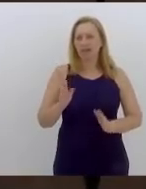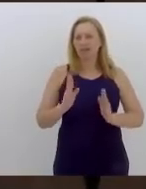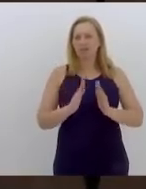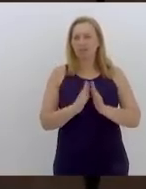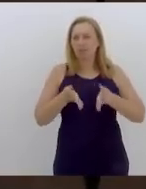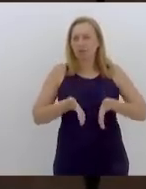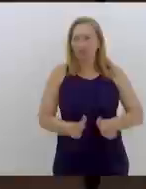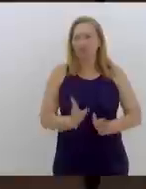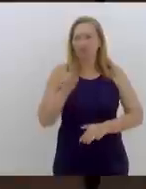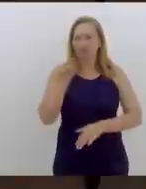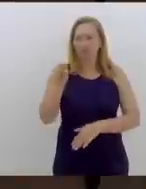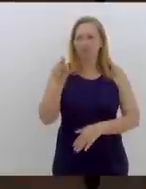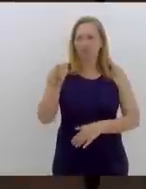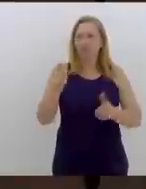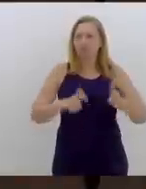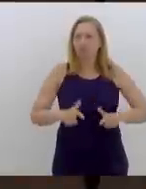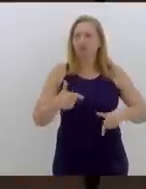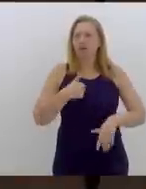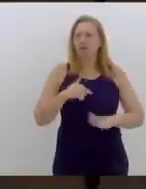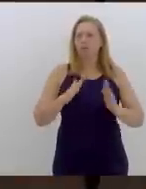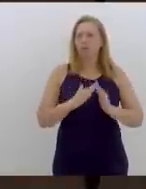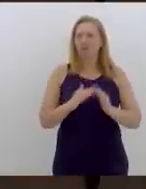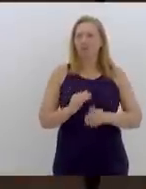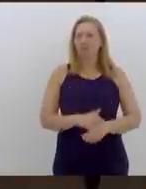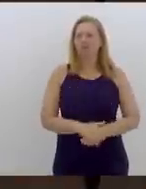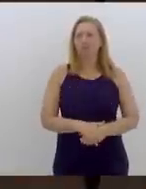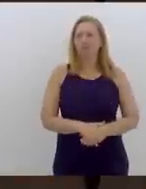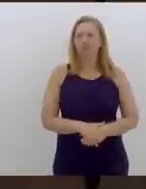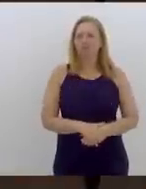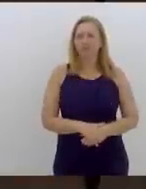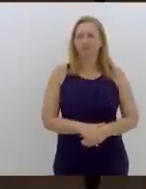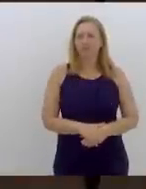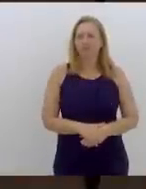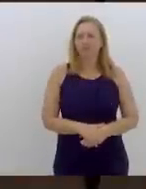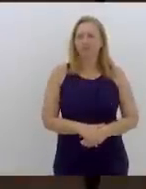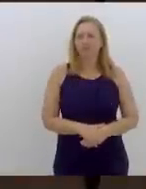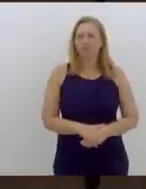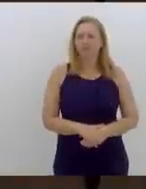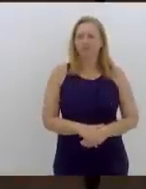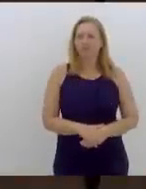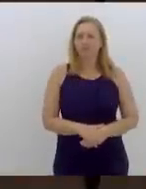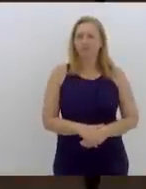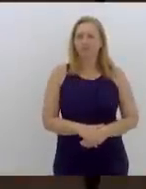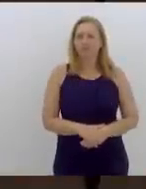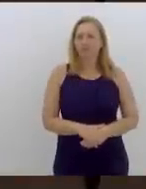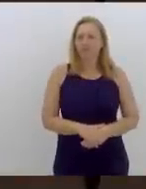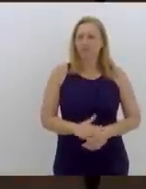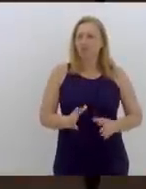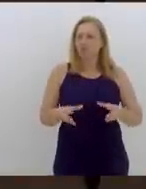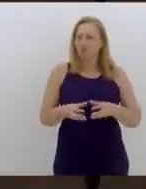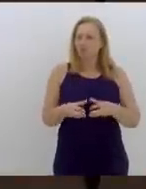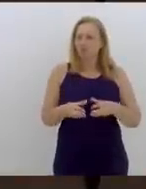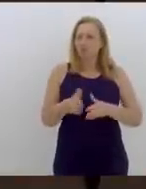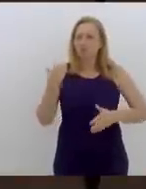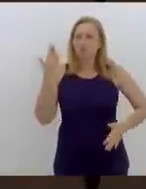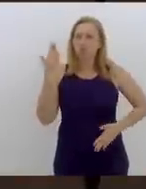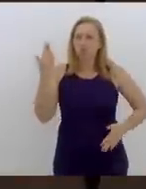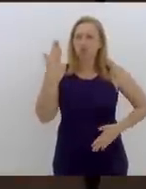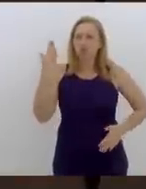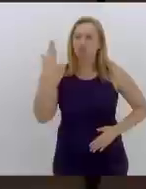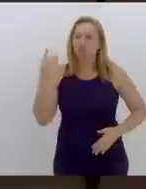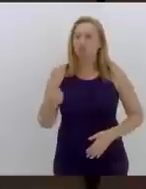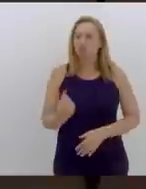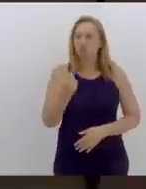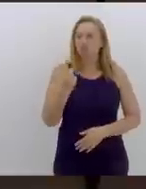e na região que eu moro que a sitiado por uma facção criminosa nenhum